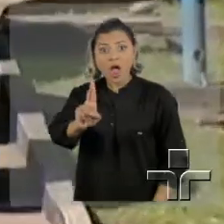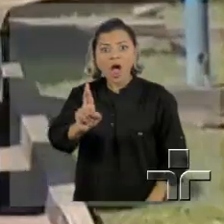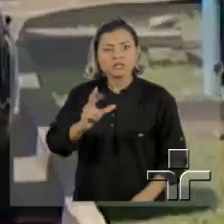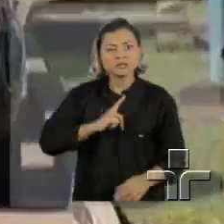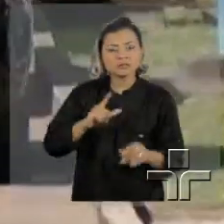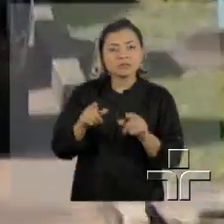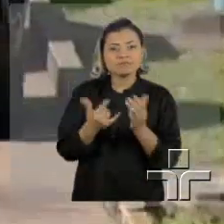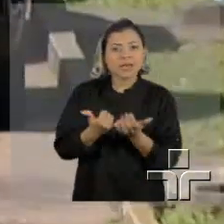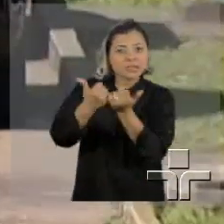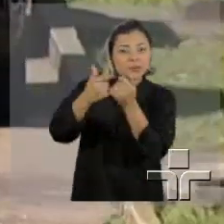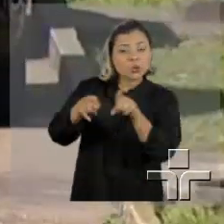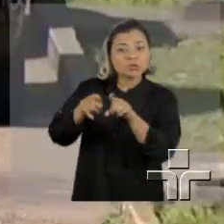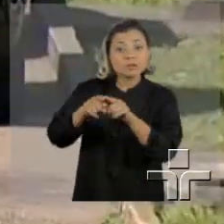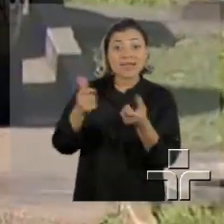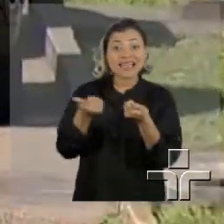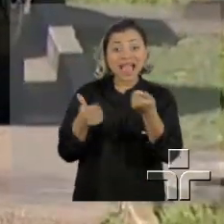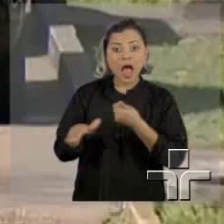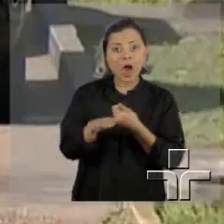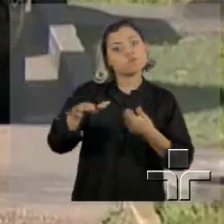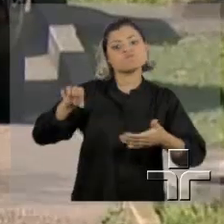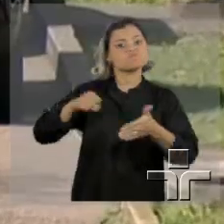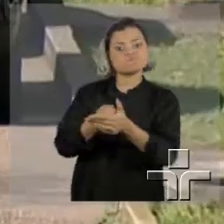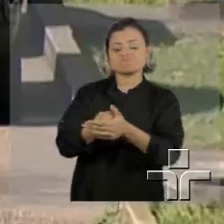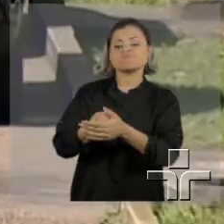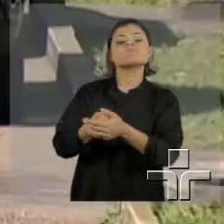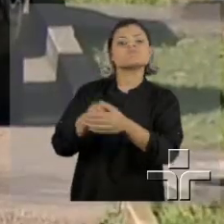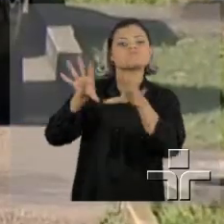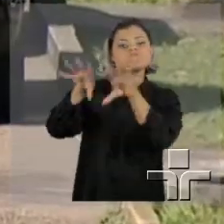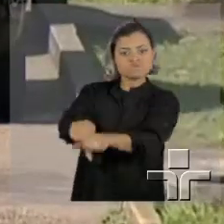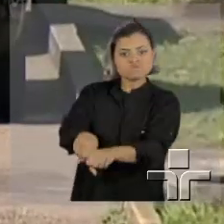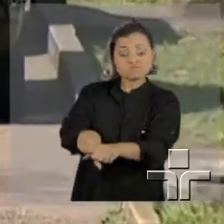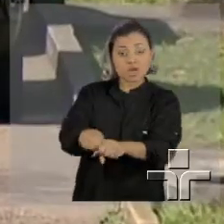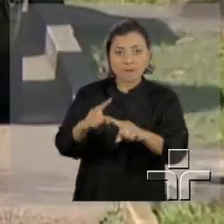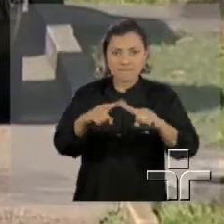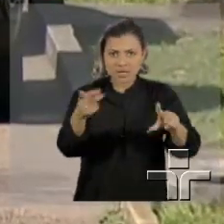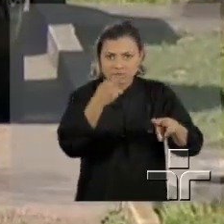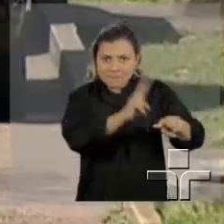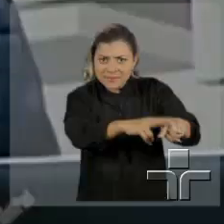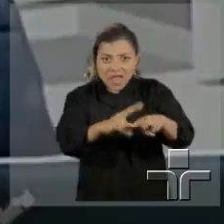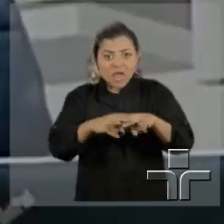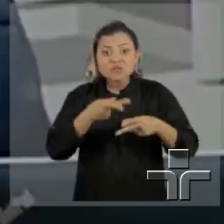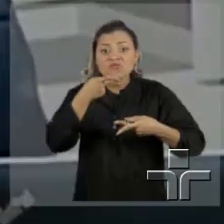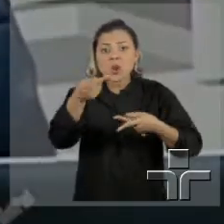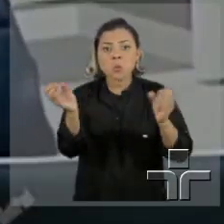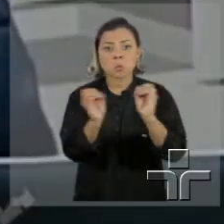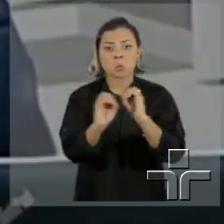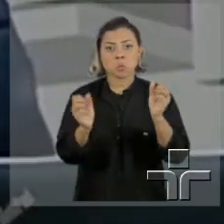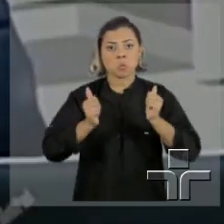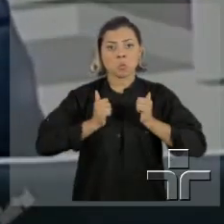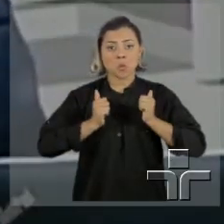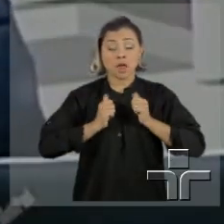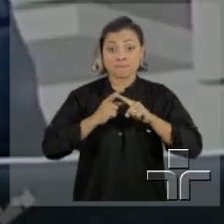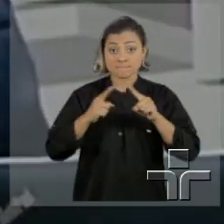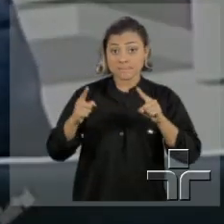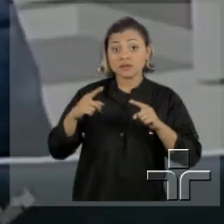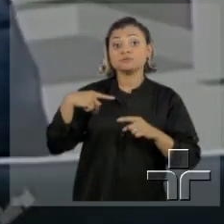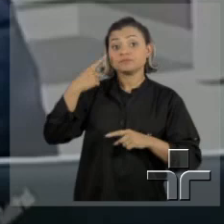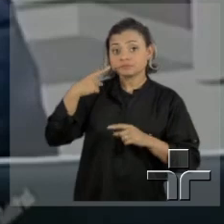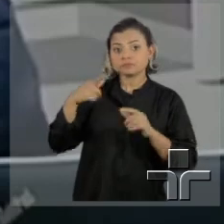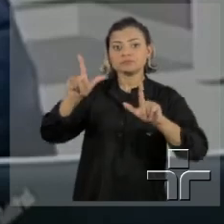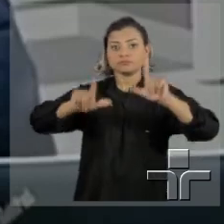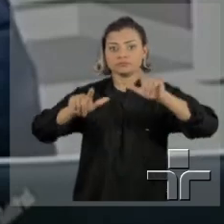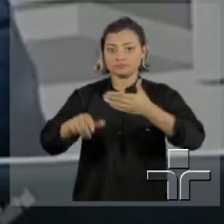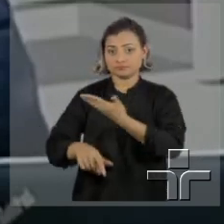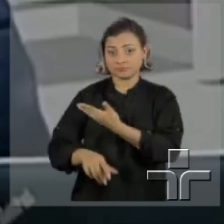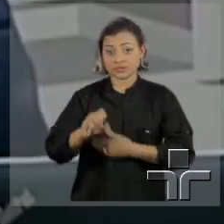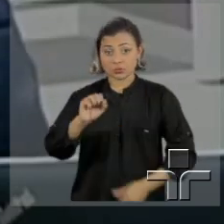carros apreendidos hoje foram bloqueados. Nenhum dos presos na operação se manifestou. A assessoria de imprensa de Omar Aziz disse